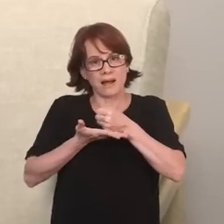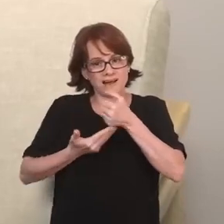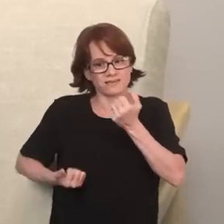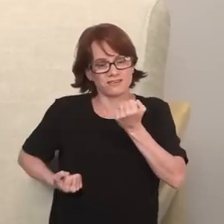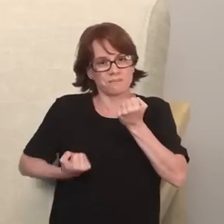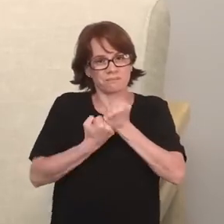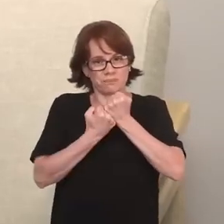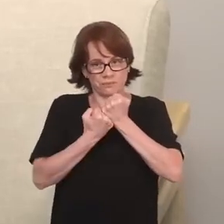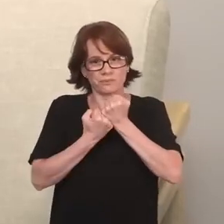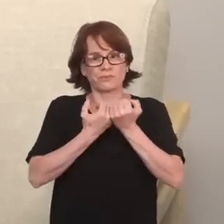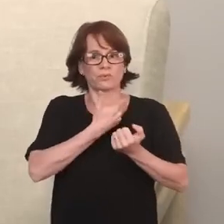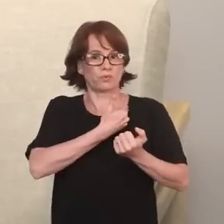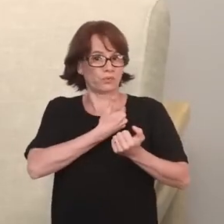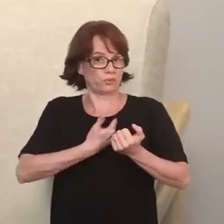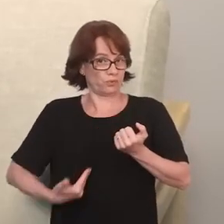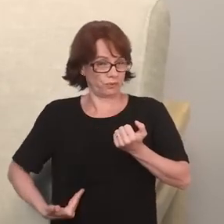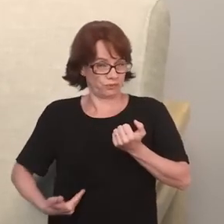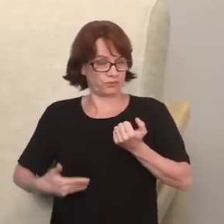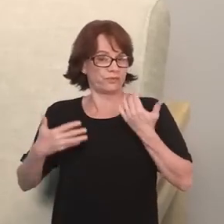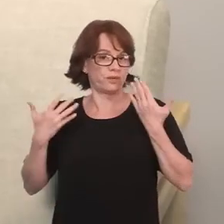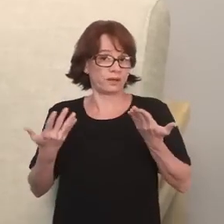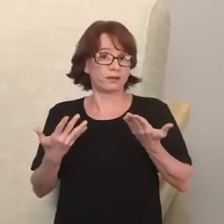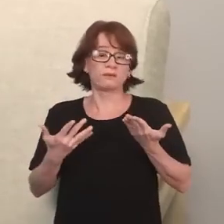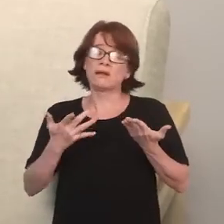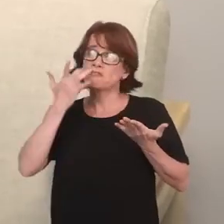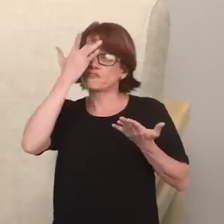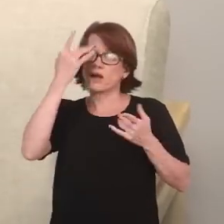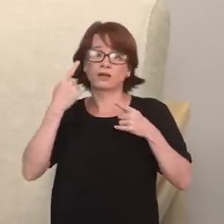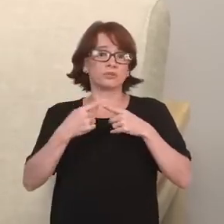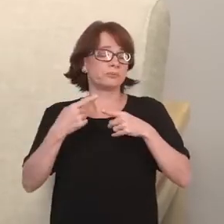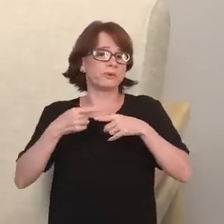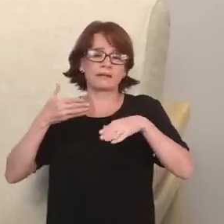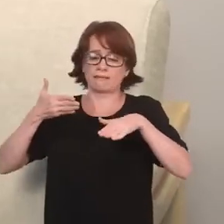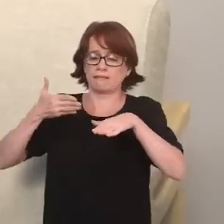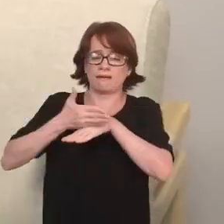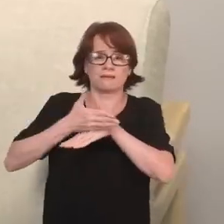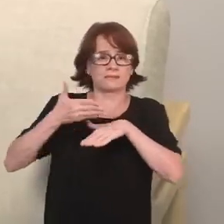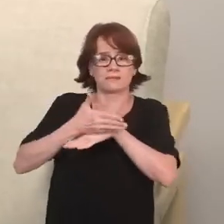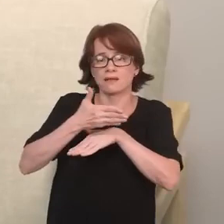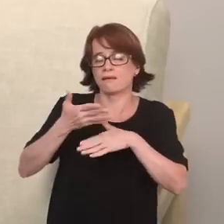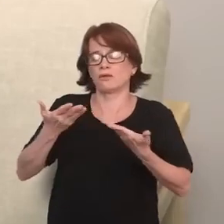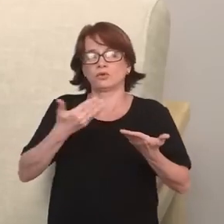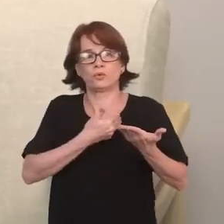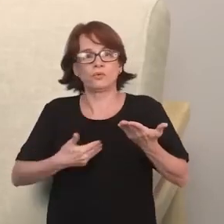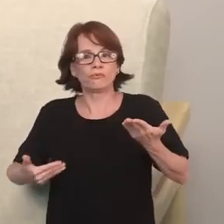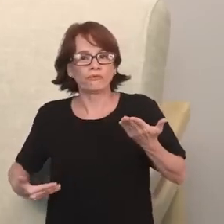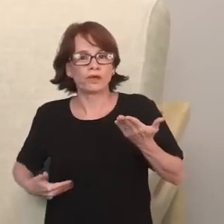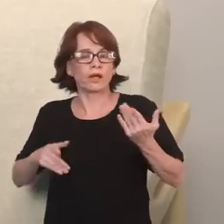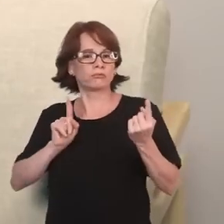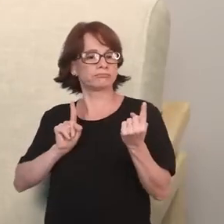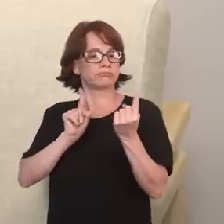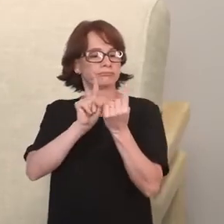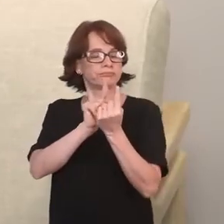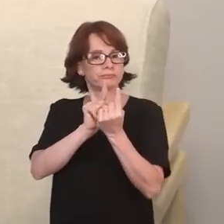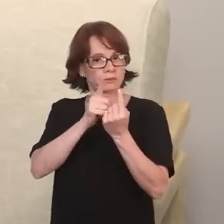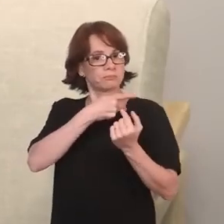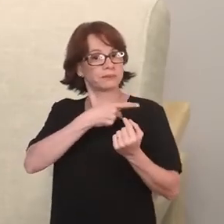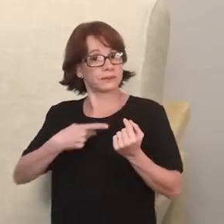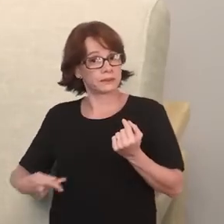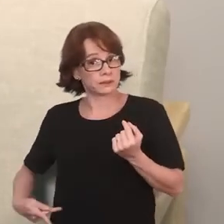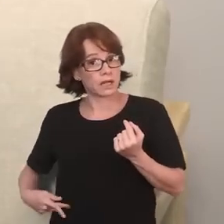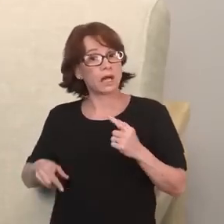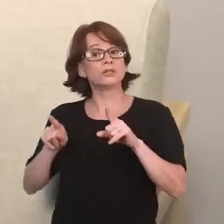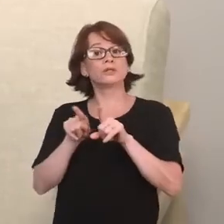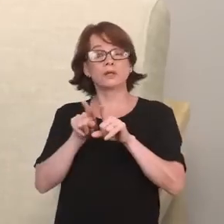confortável, né? Você ter acesso a tudo no governo, acesso ao presidente, acesso